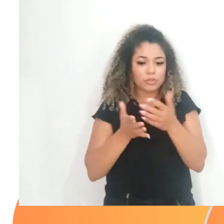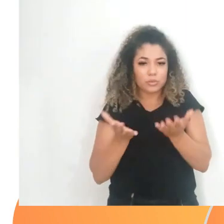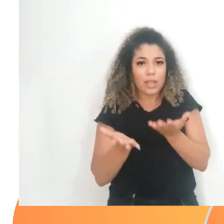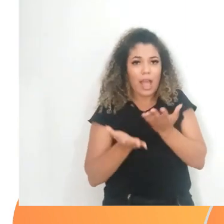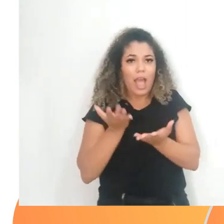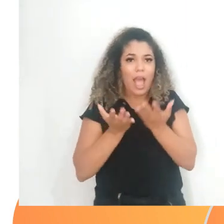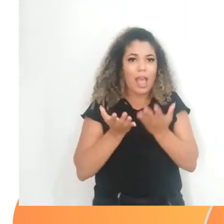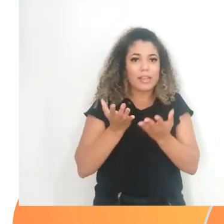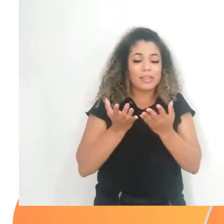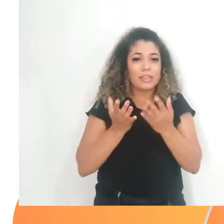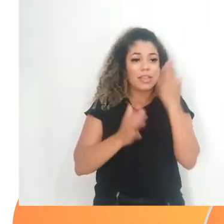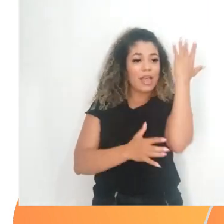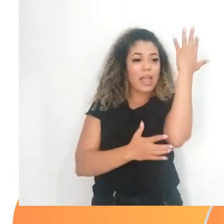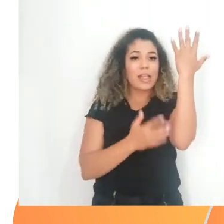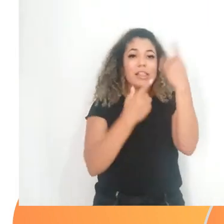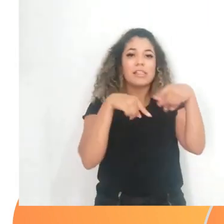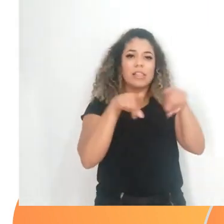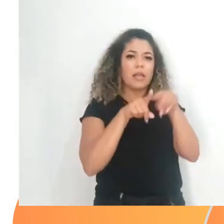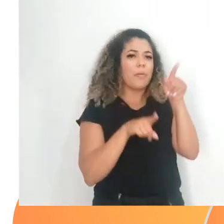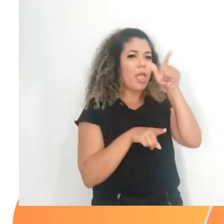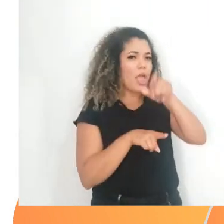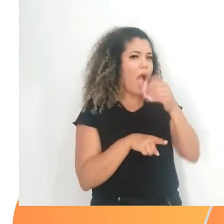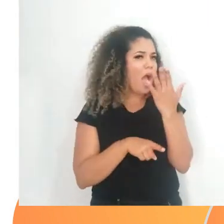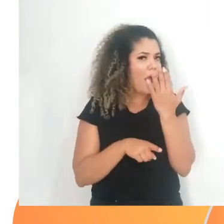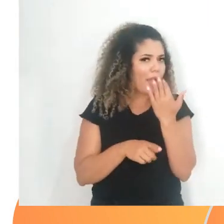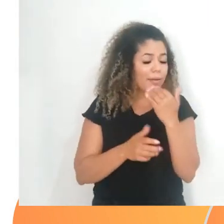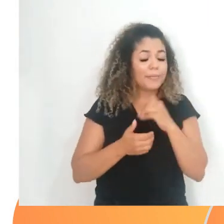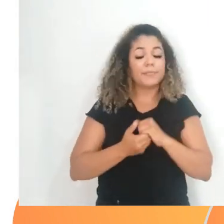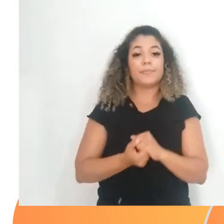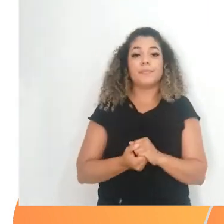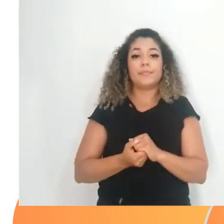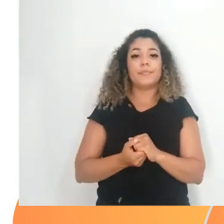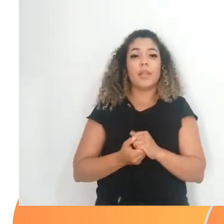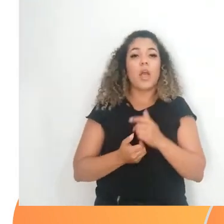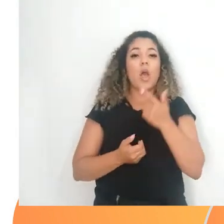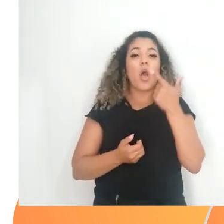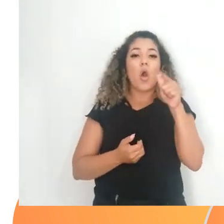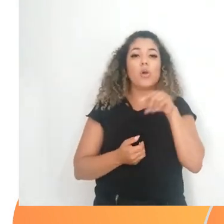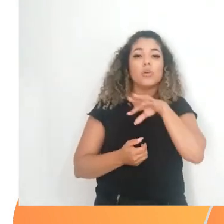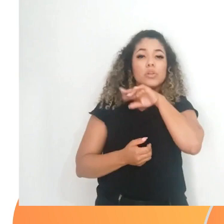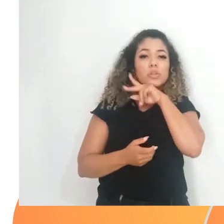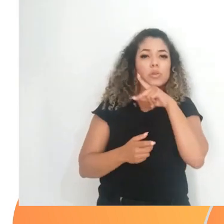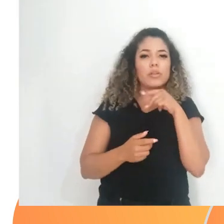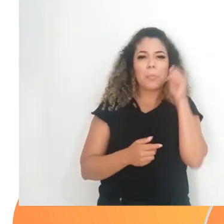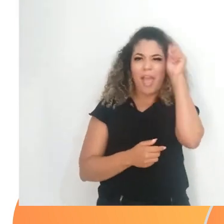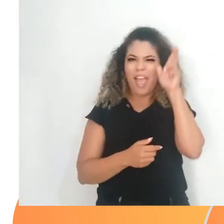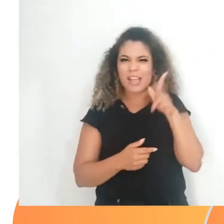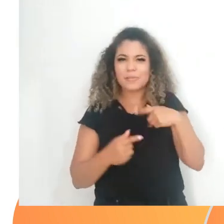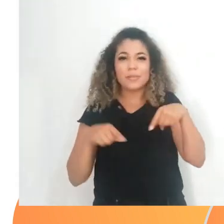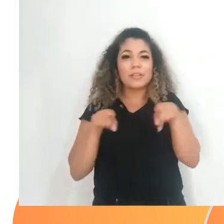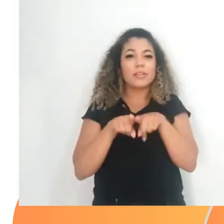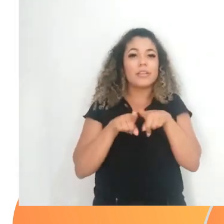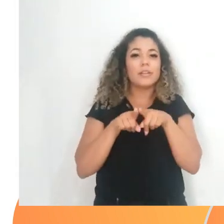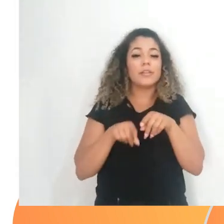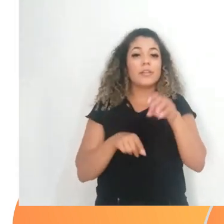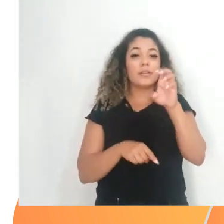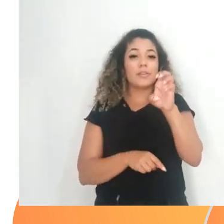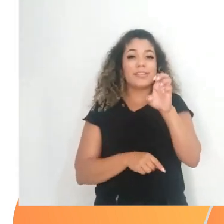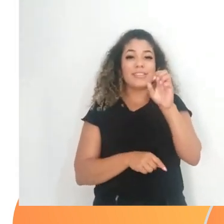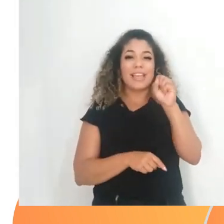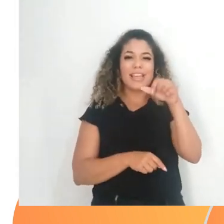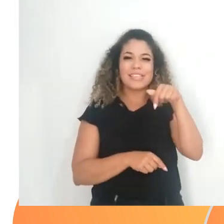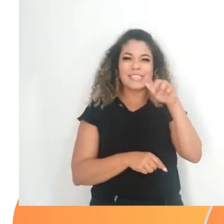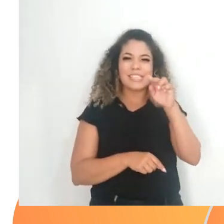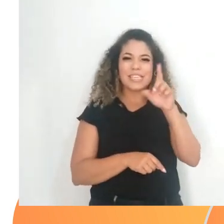equilibrar nas árvores quanto a conseguir alimento. Um outro animal muito esperto também são os esquilos.